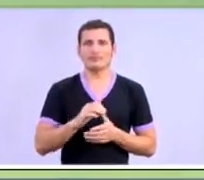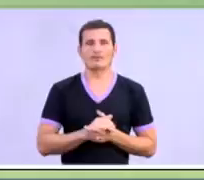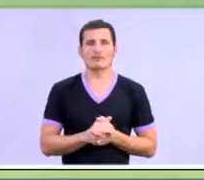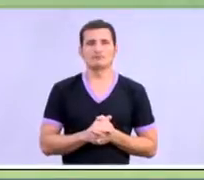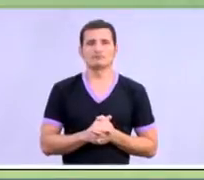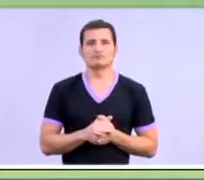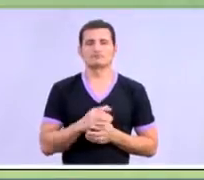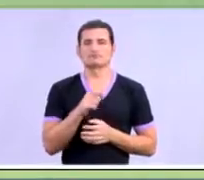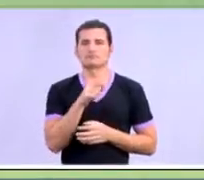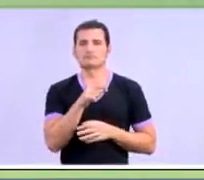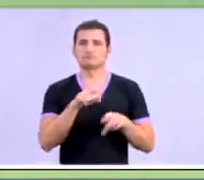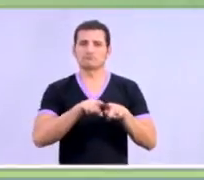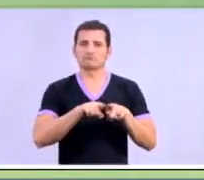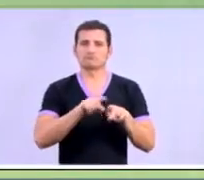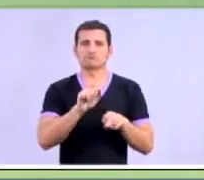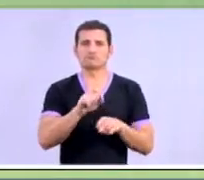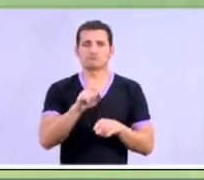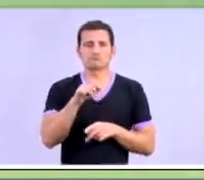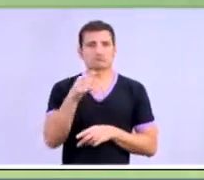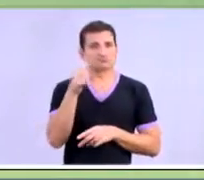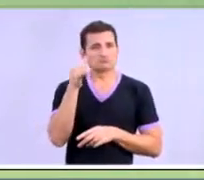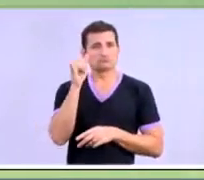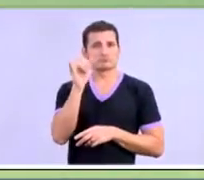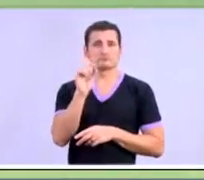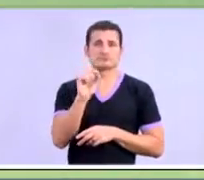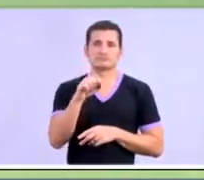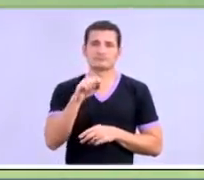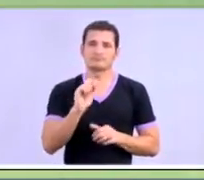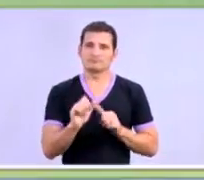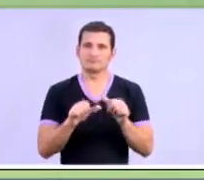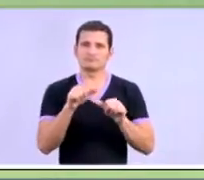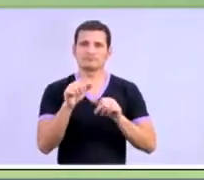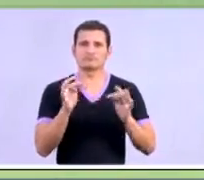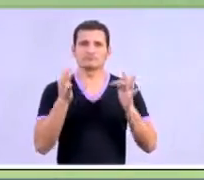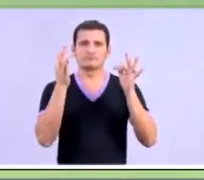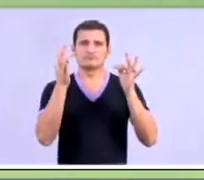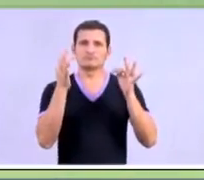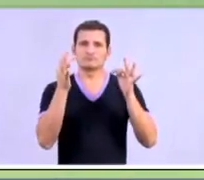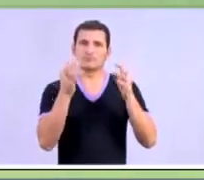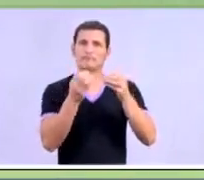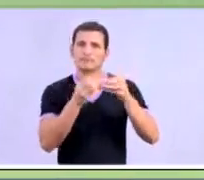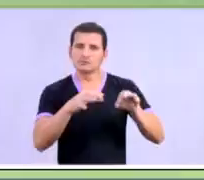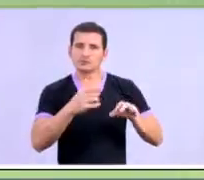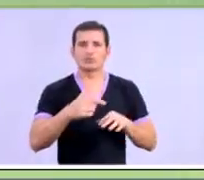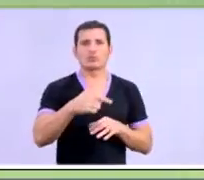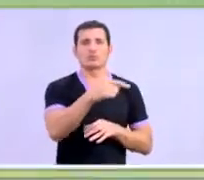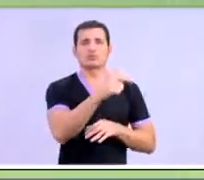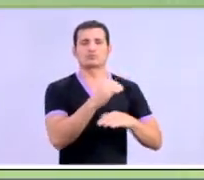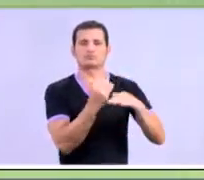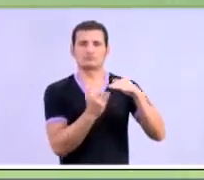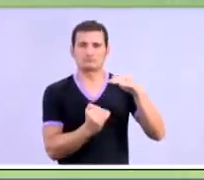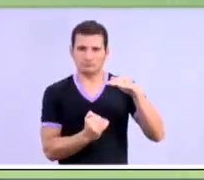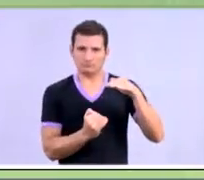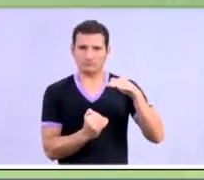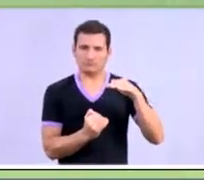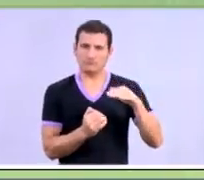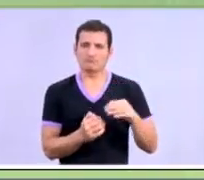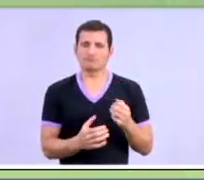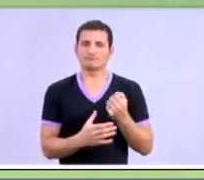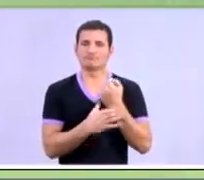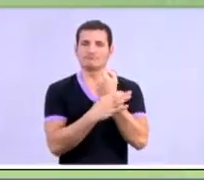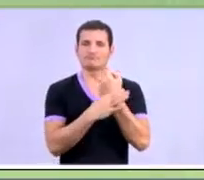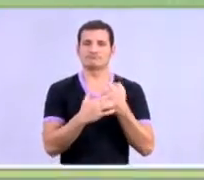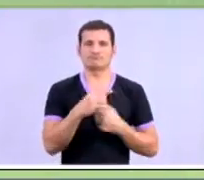de tecnologia ou de capacidades em uma camada afetem outras camadas. Então isso aí a gente garante mais